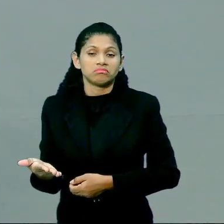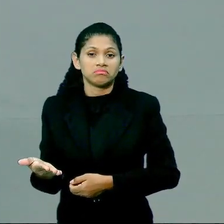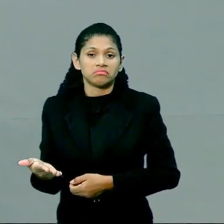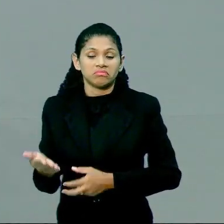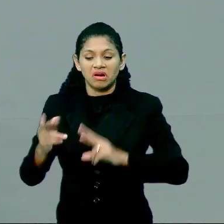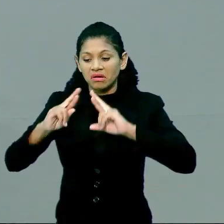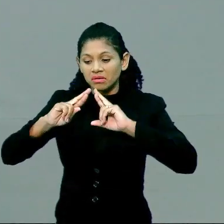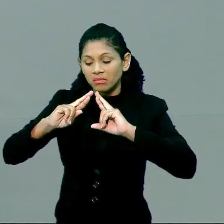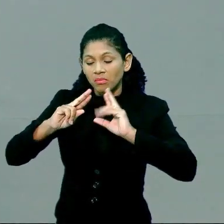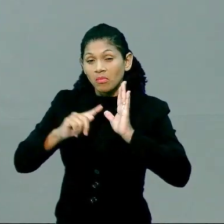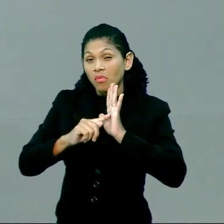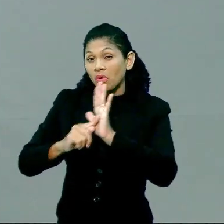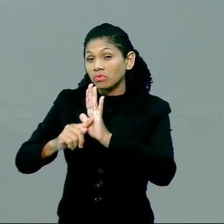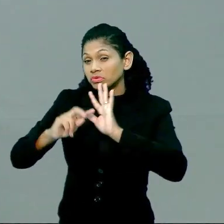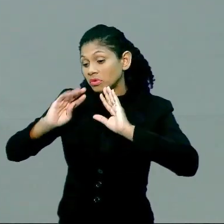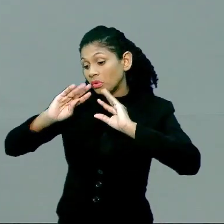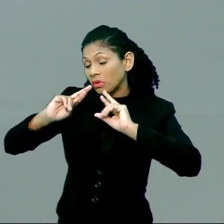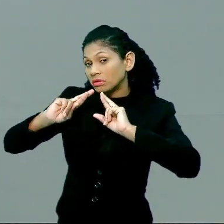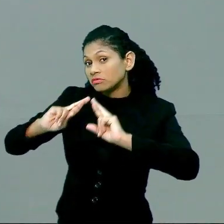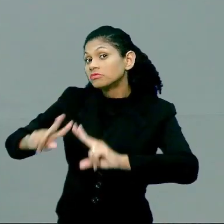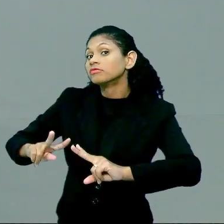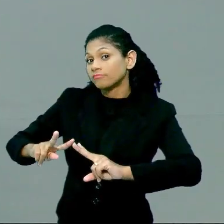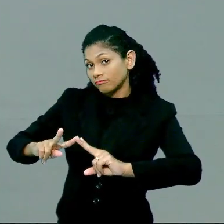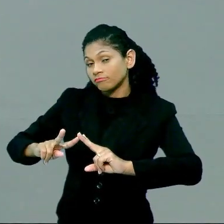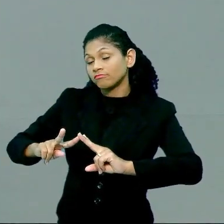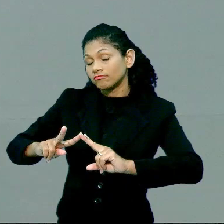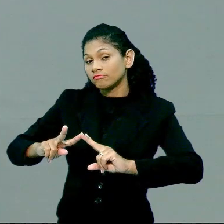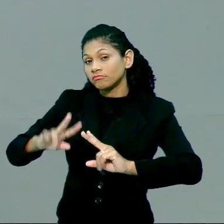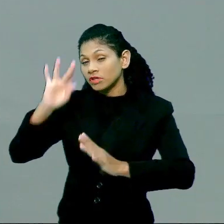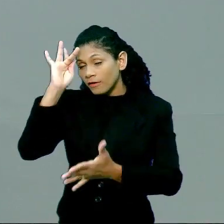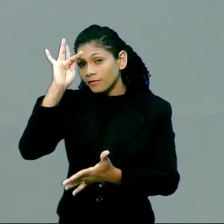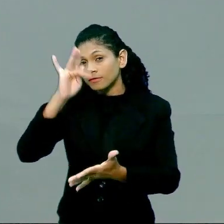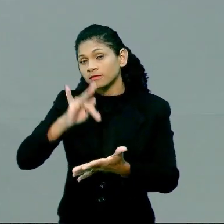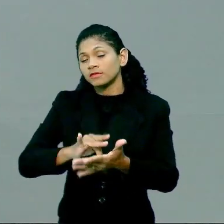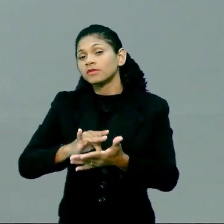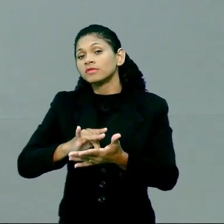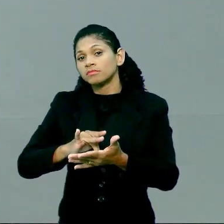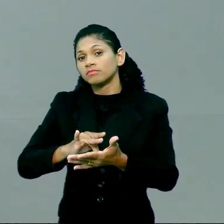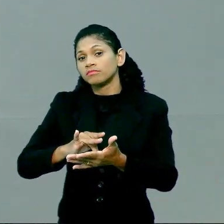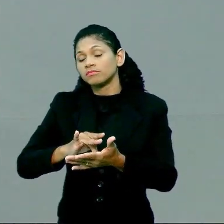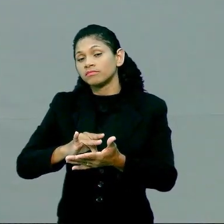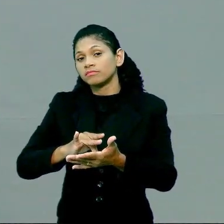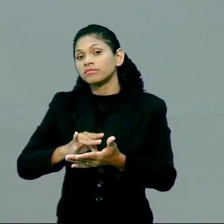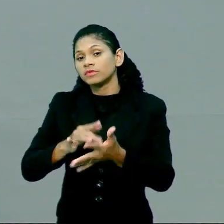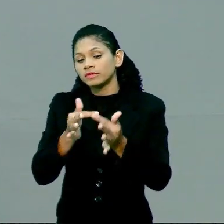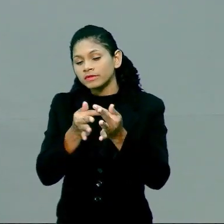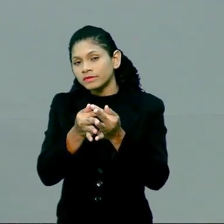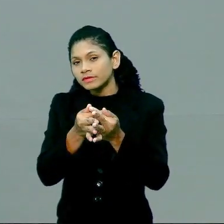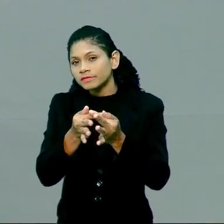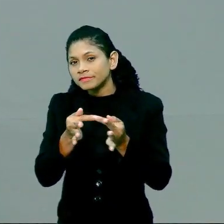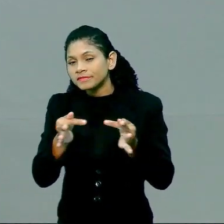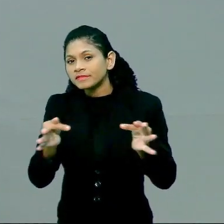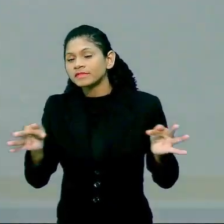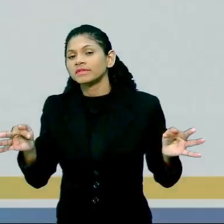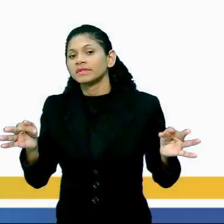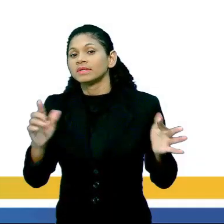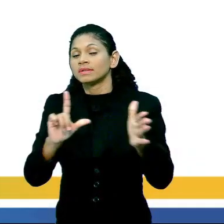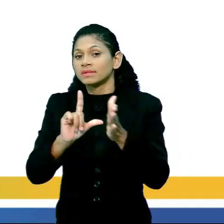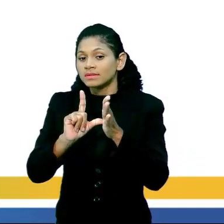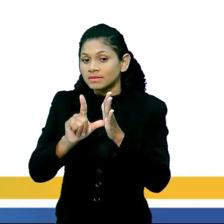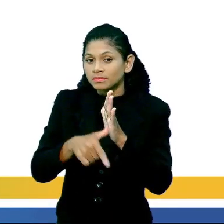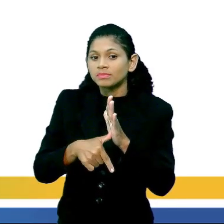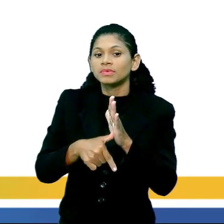indiferença e essa diferença é confirmada né na oração posterior